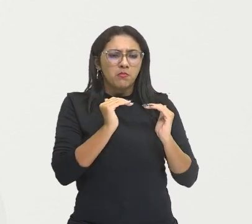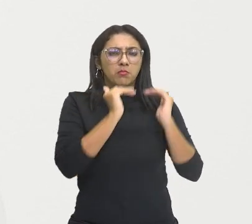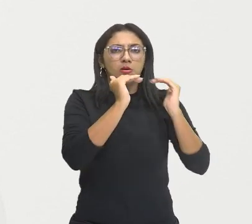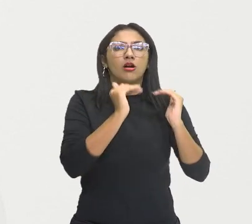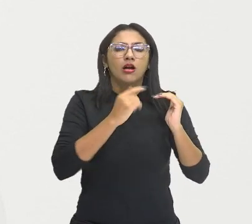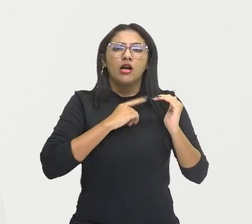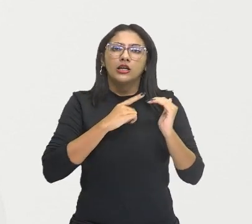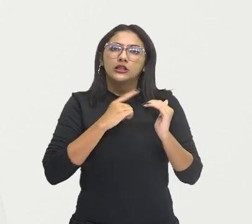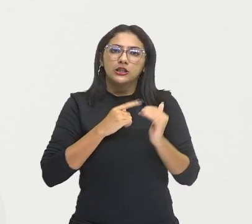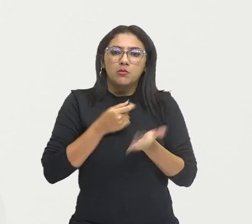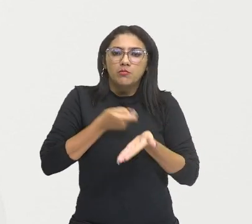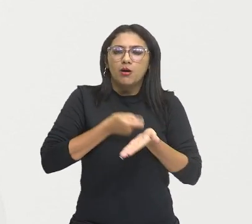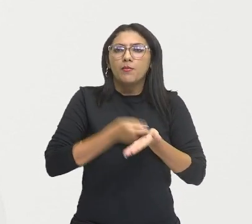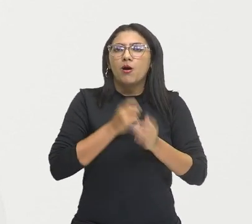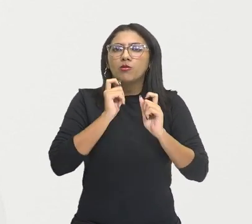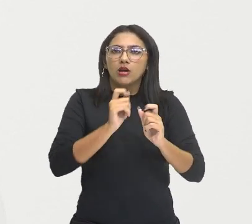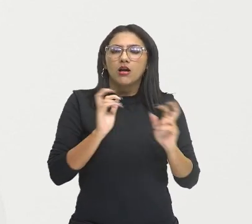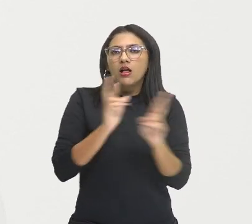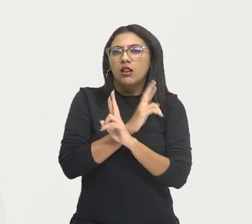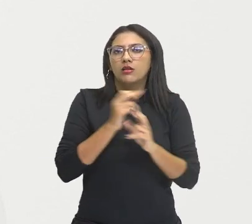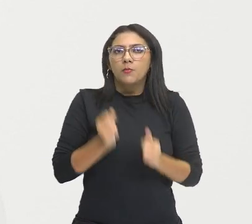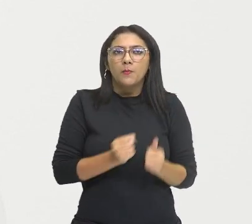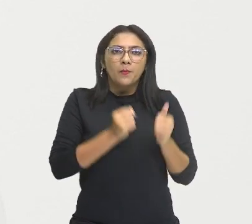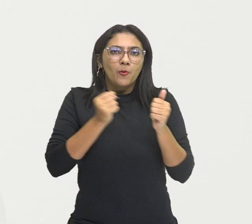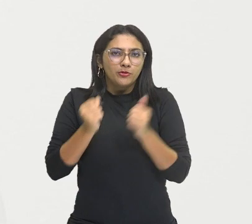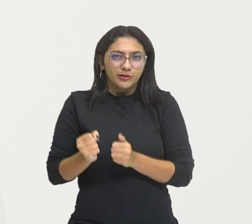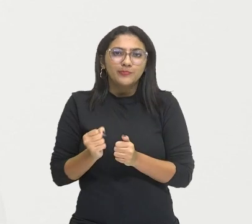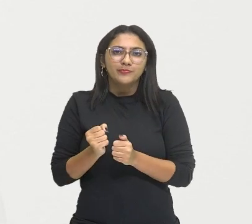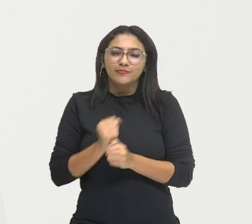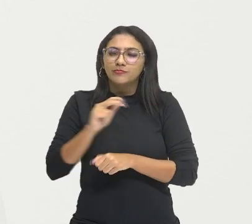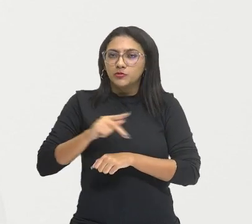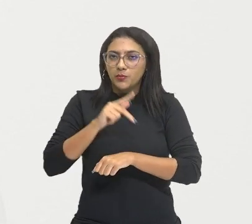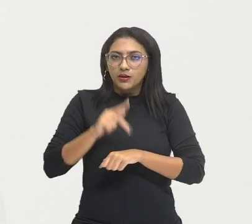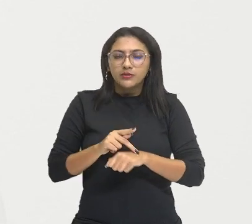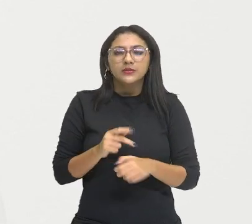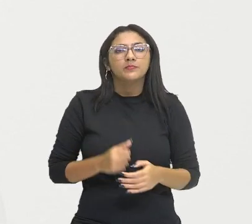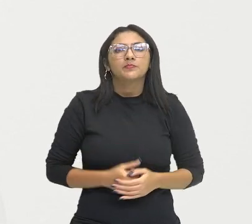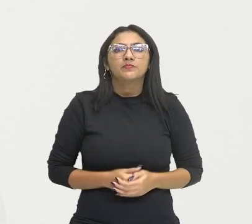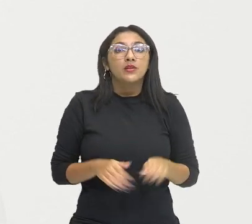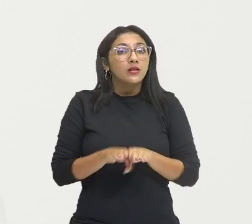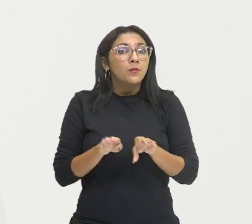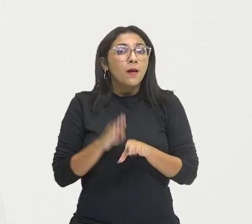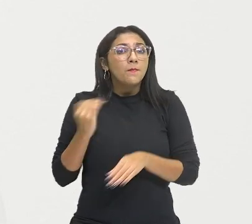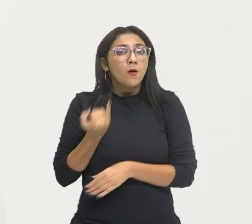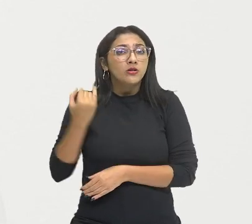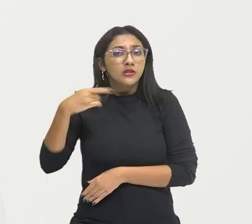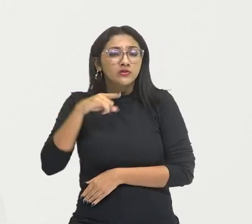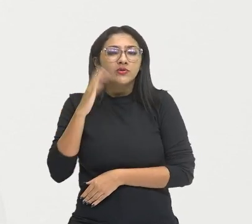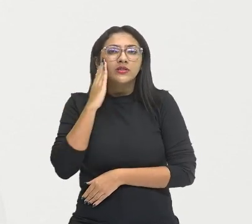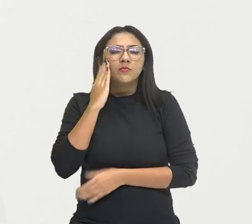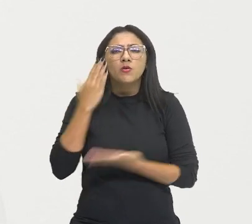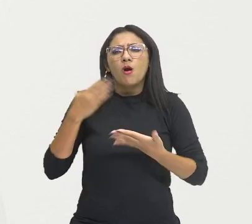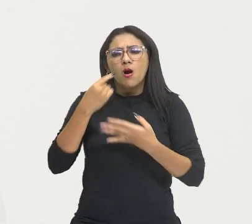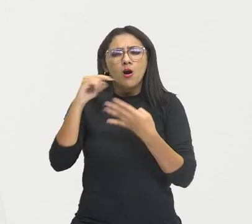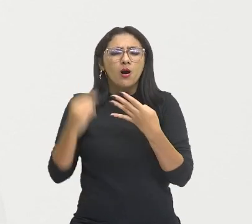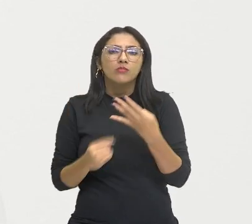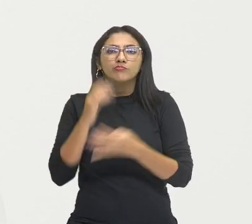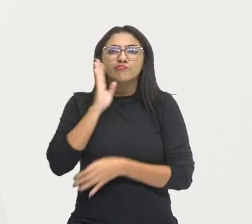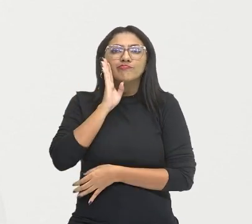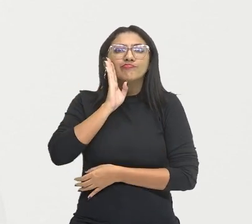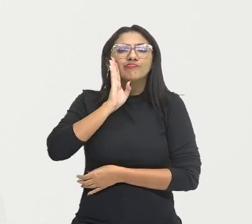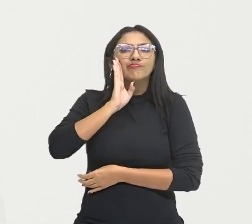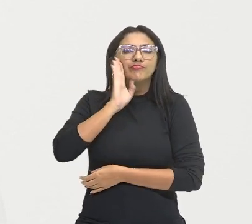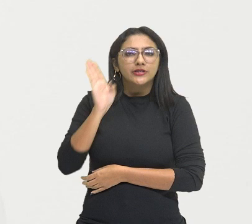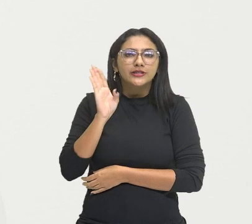determinavam as relações de poder entre os estados nacionais, tá bom? É importante que vocês saibam quais eram os principais atores,